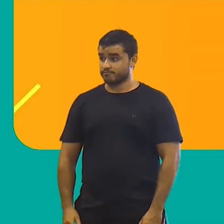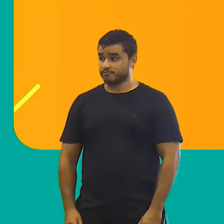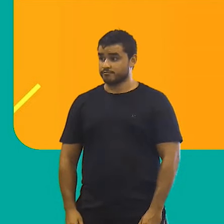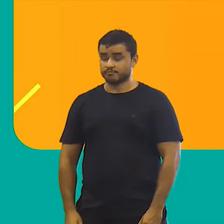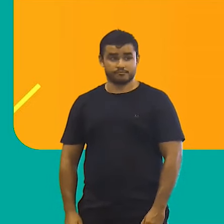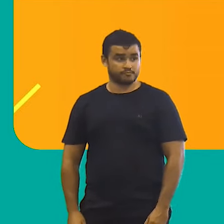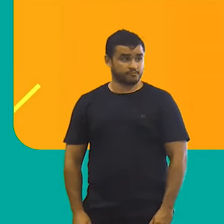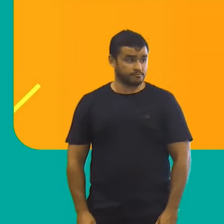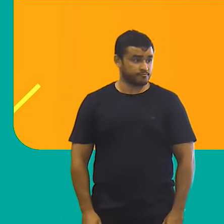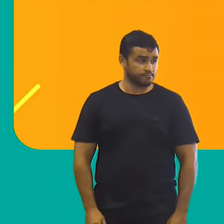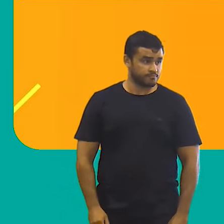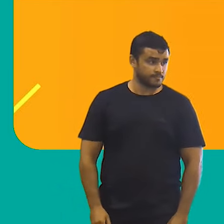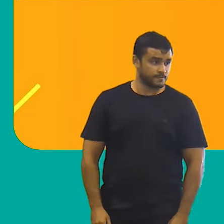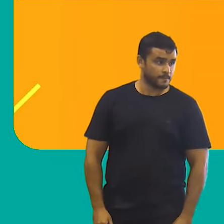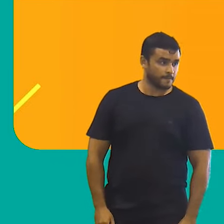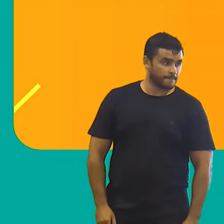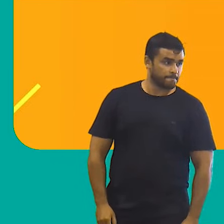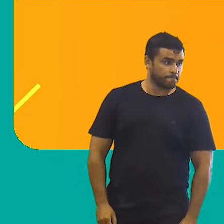Vamos lá.